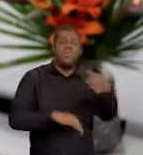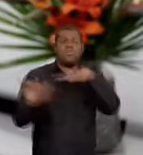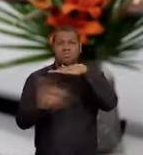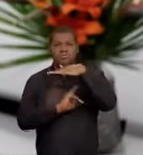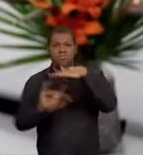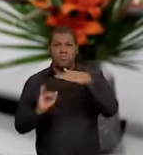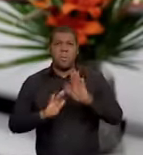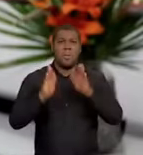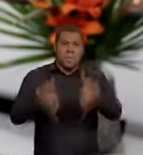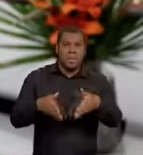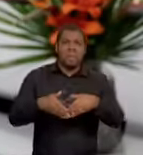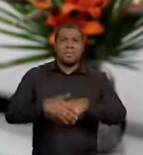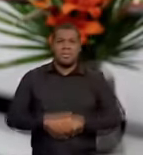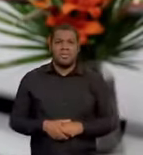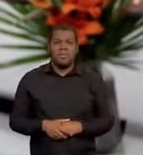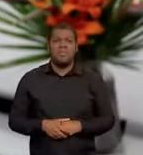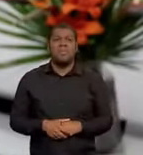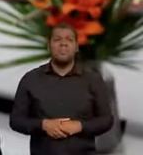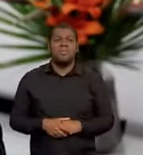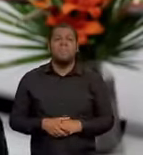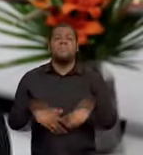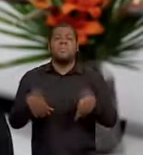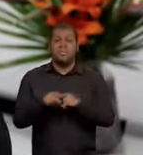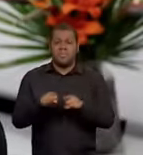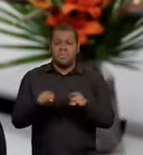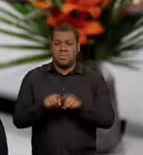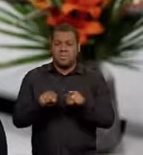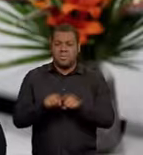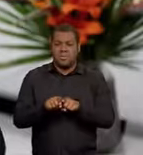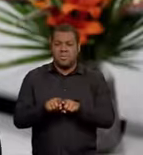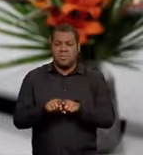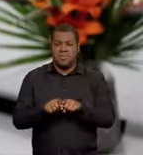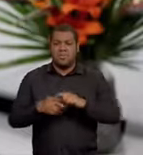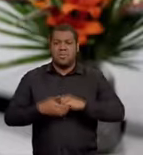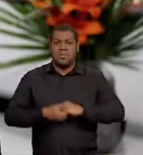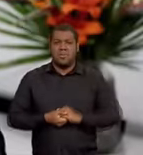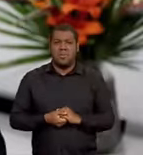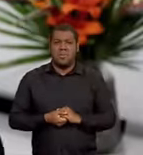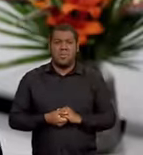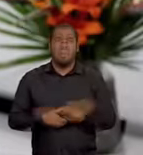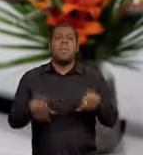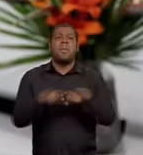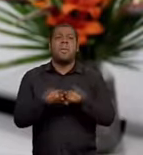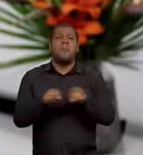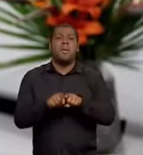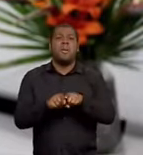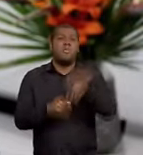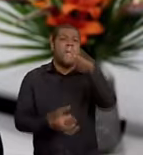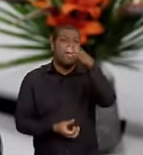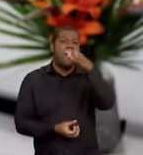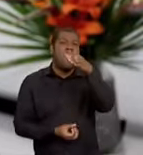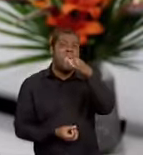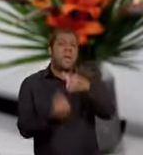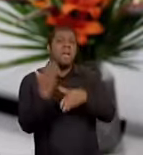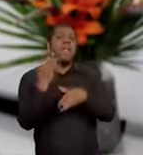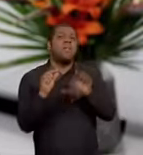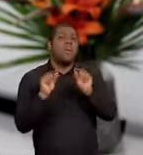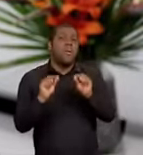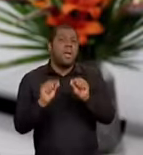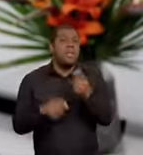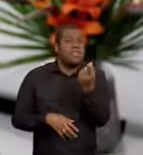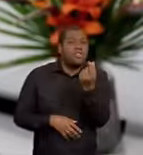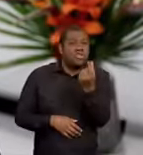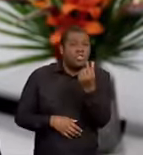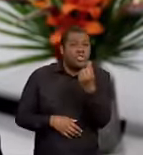de uma unidade de referência. Na verdade, é uma moeda que seja a referência de fazer negócio para que você não precise de uma moeda de